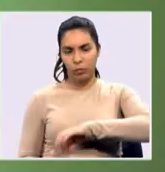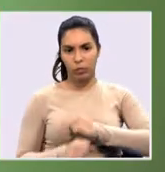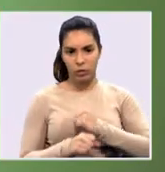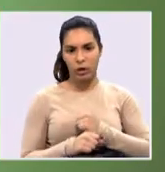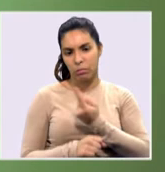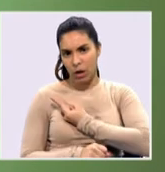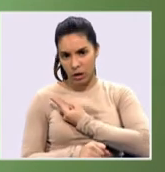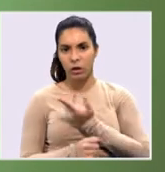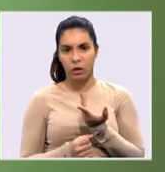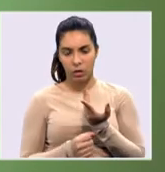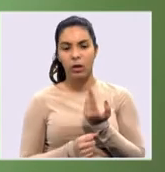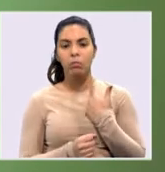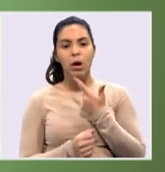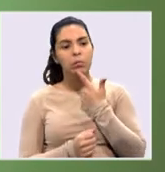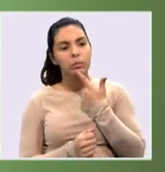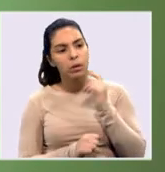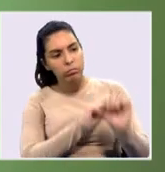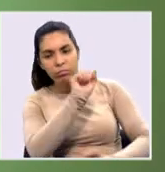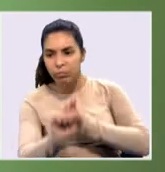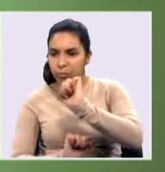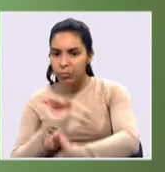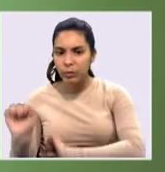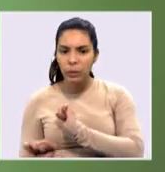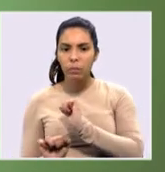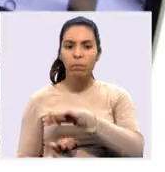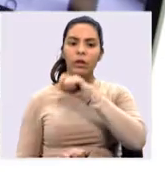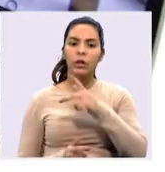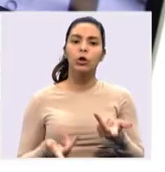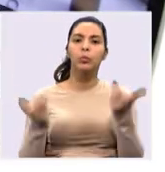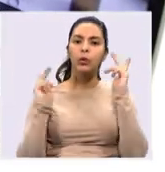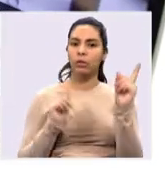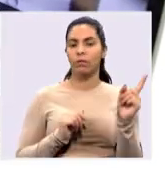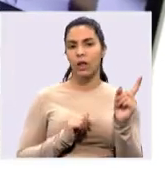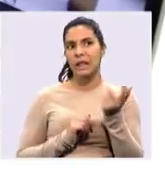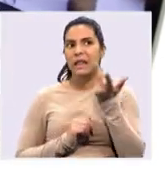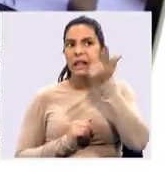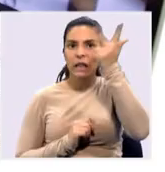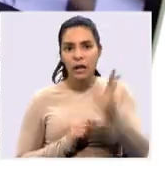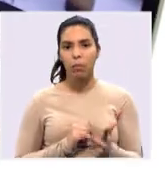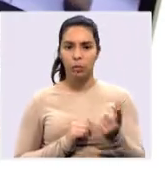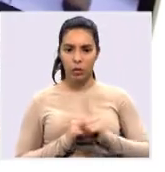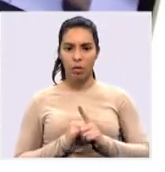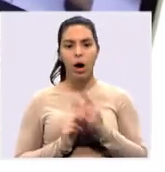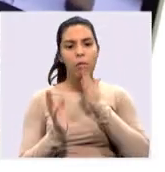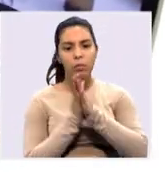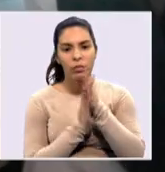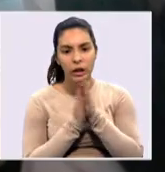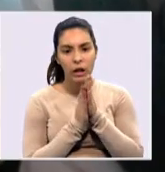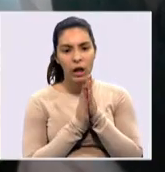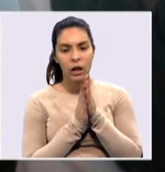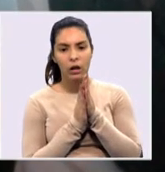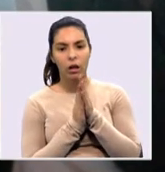que saber lidar com as outras pessoas, perceber que as pessoas nem sempre têm a mesma disponibilidade. Então, nesse sentido, o que nós fazíamos